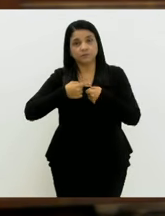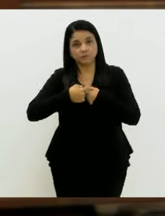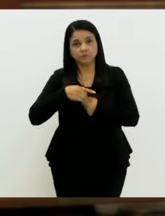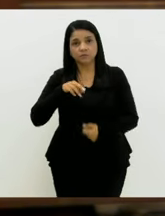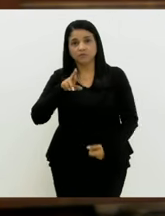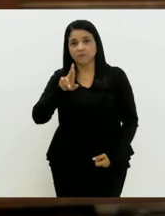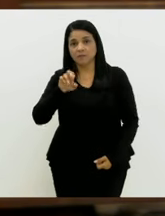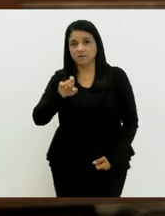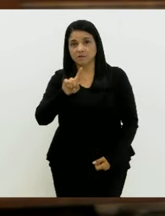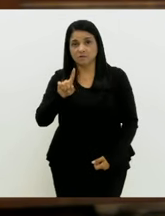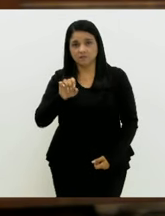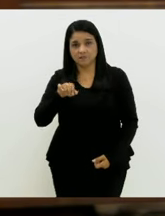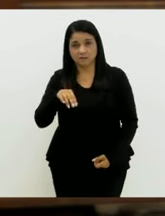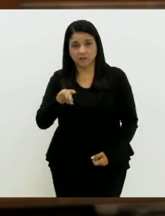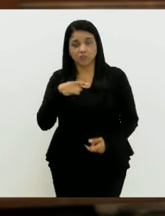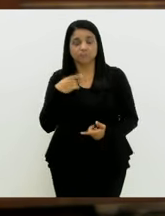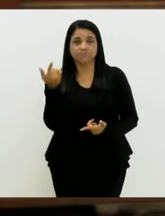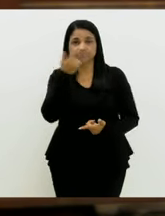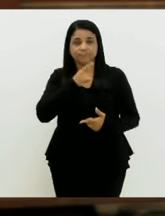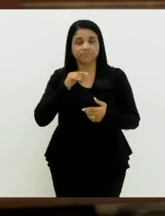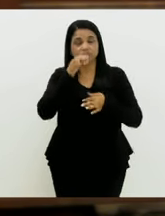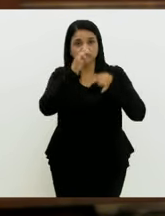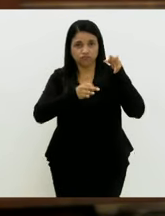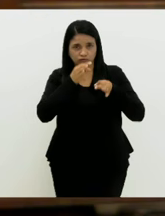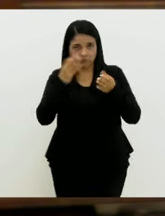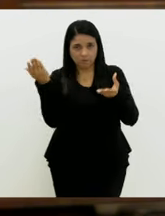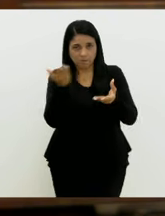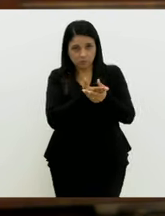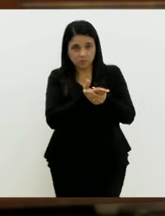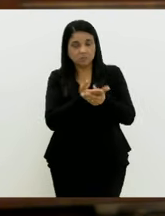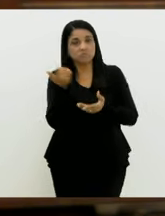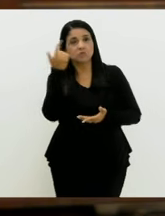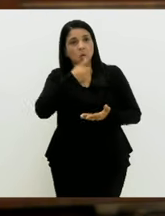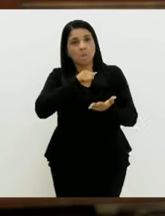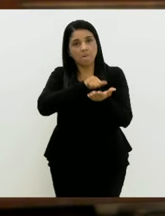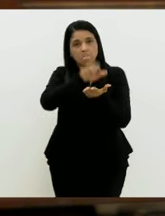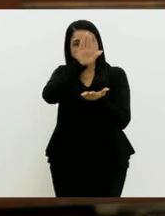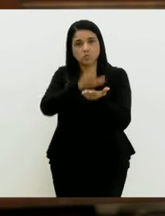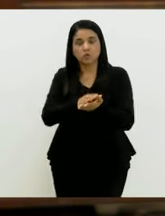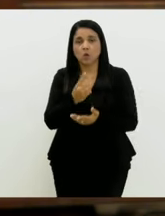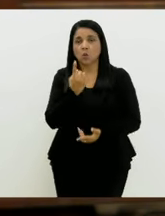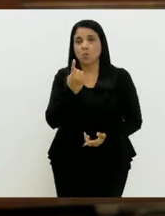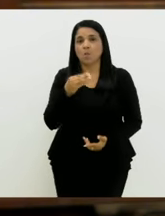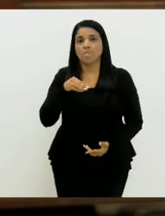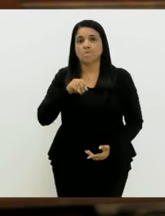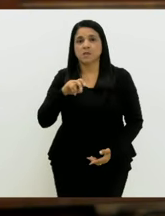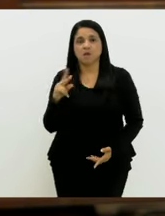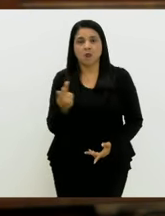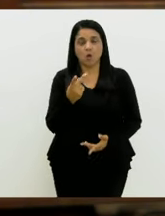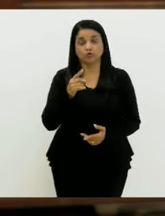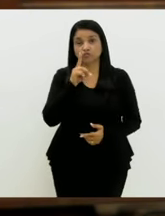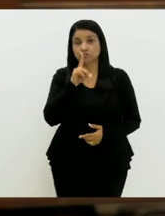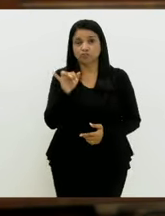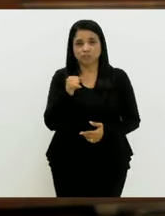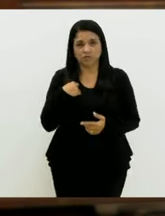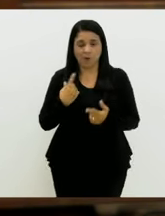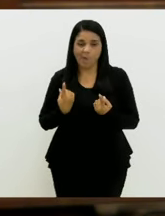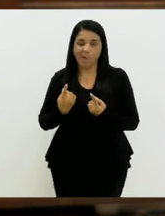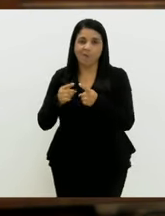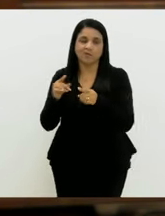justiça, ganhou uma liminar garantindo uma multa de R$1 milhão por dia contra a